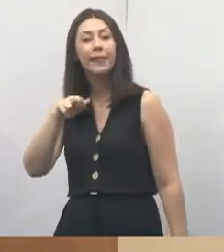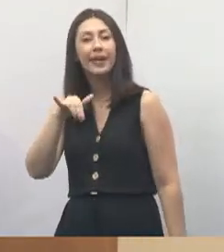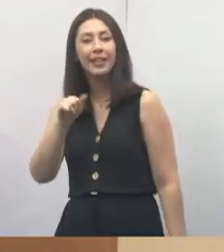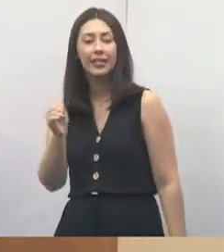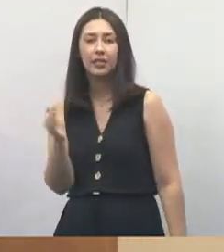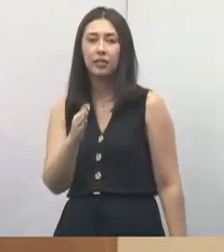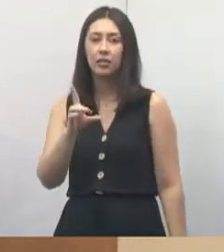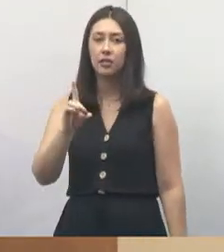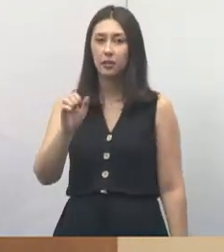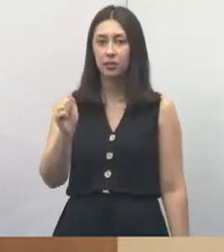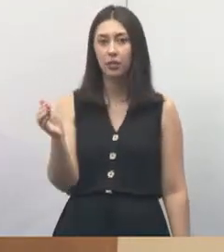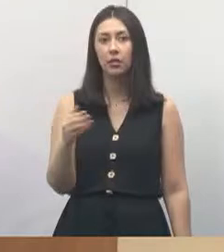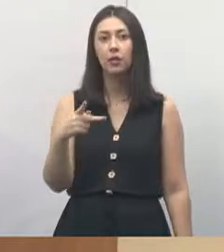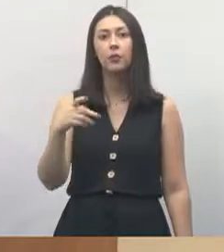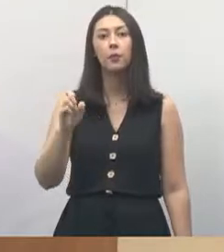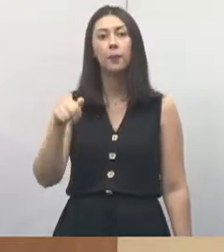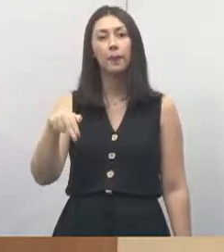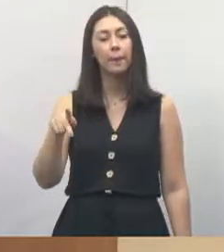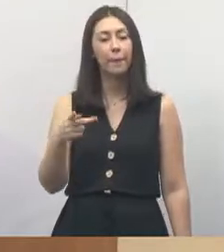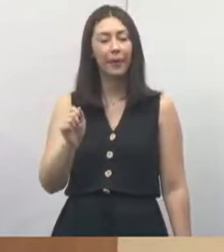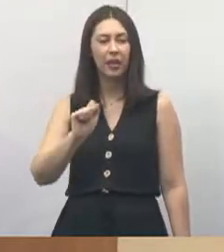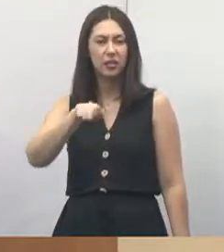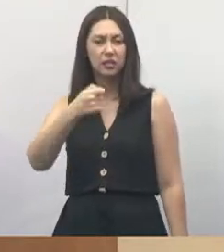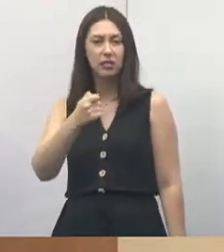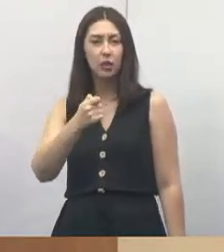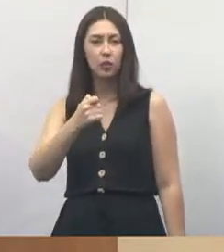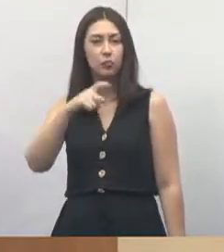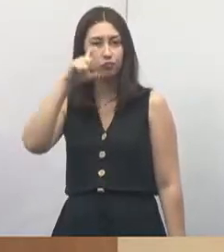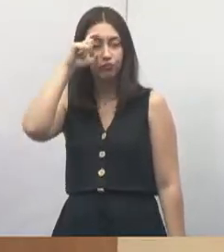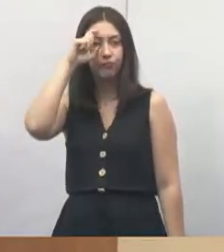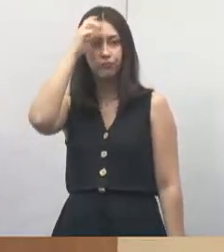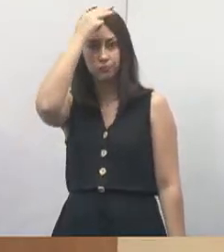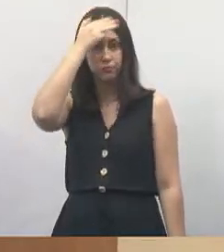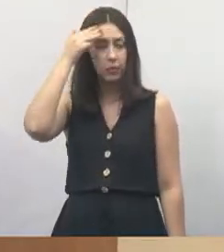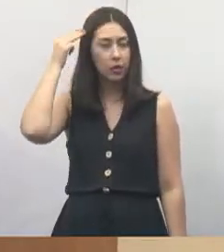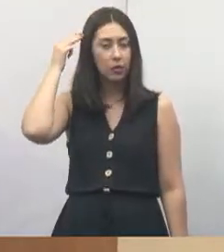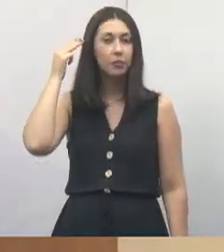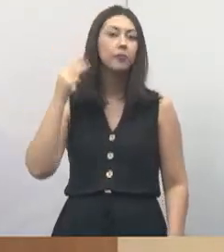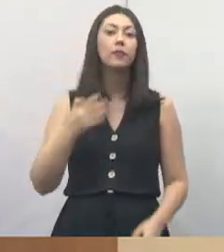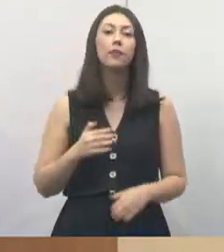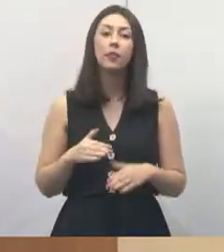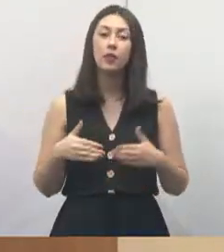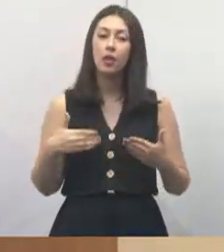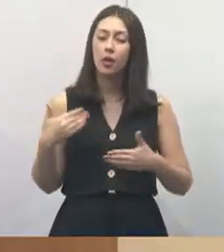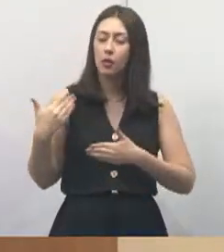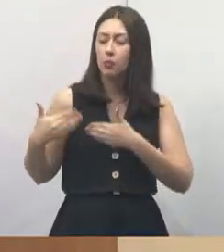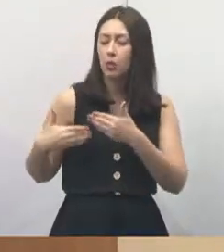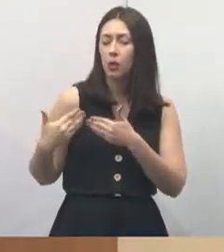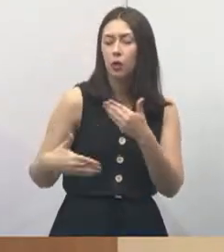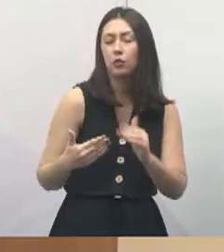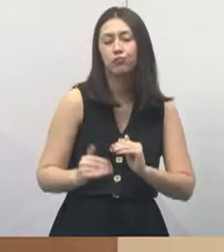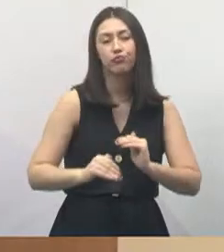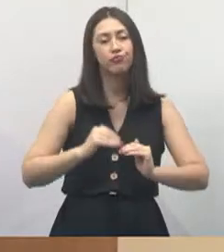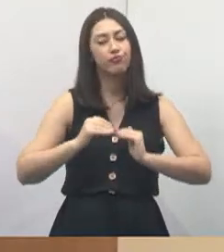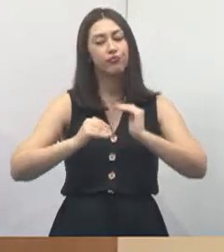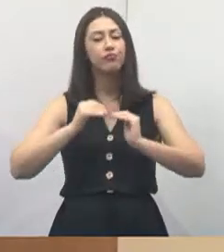se aperfeiçoando a cada dia mais, trazendo inovações, e nesse sentido,